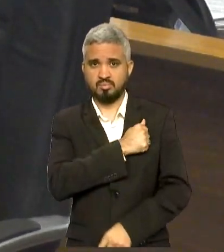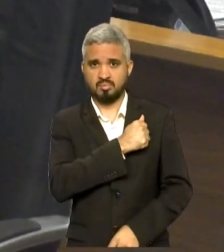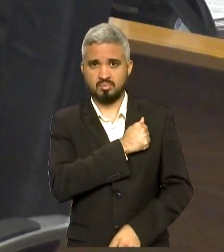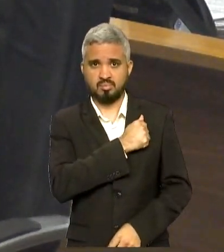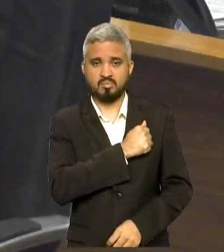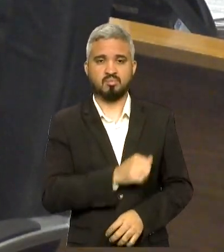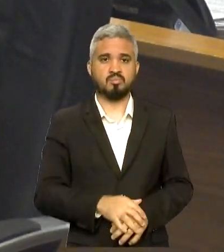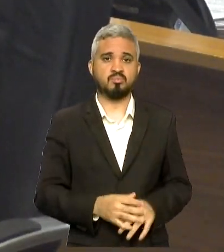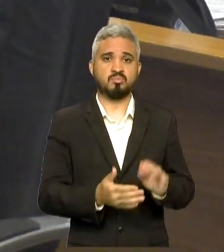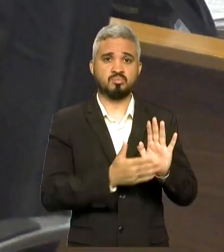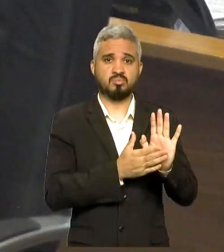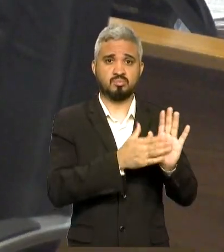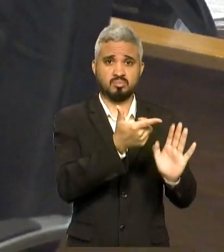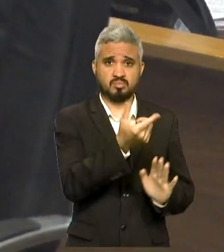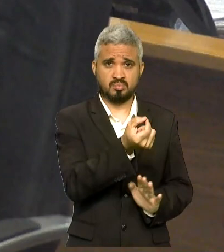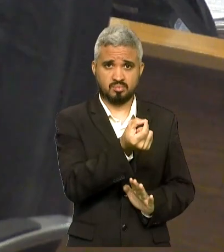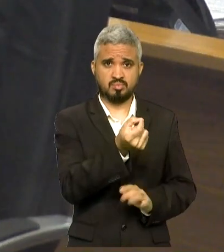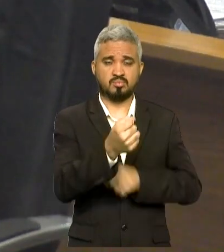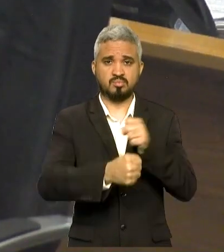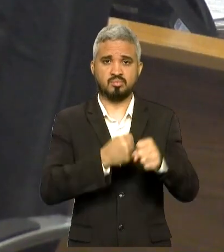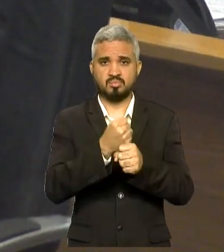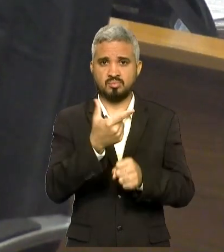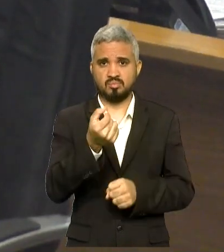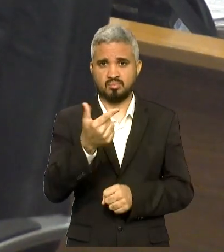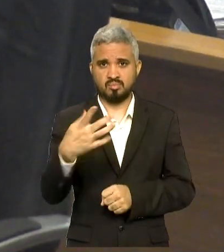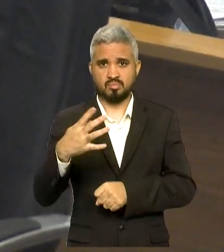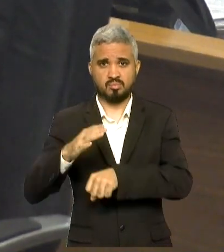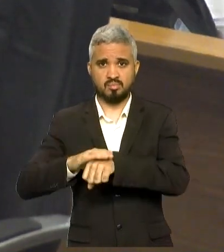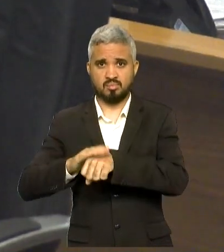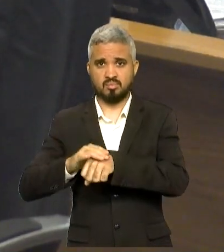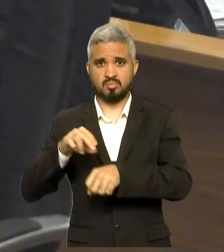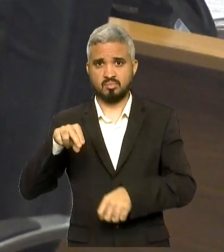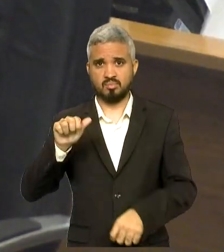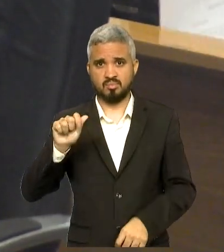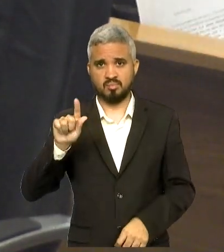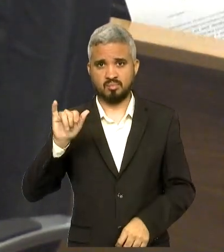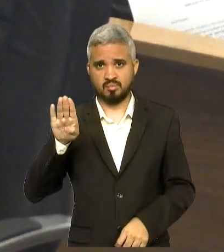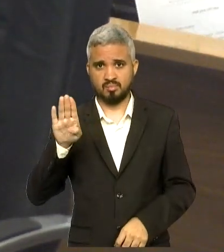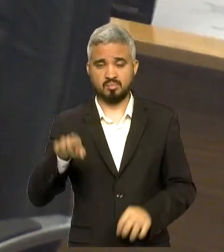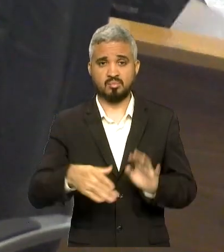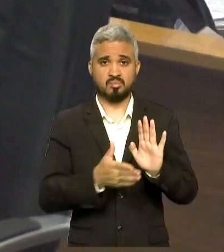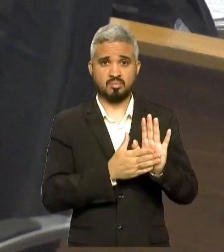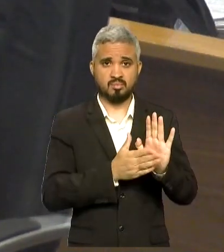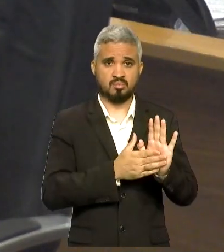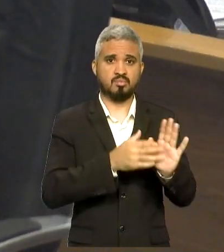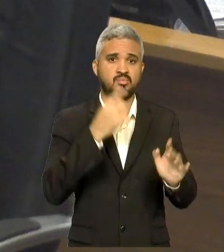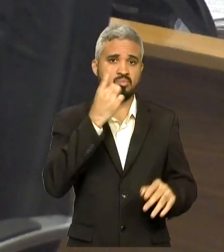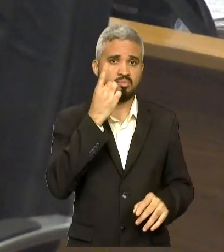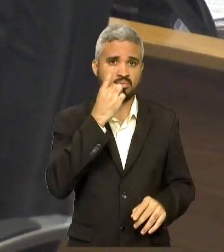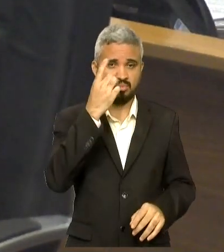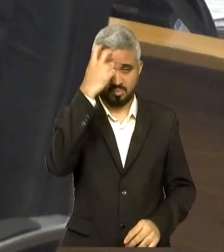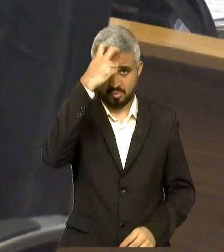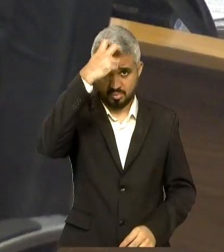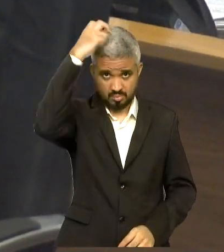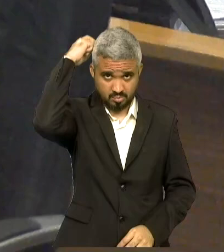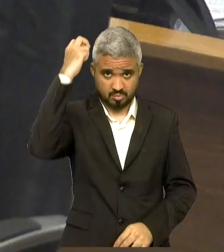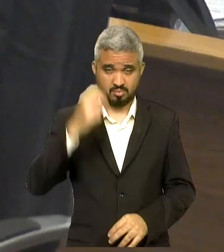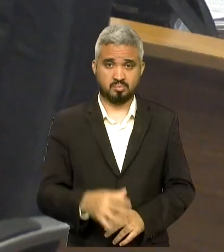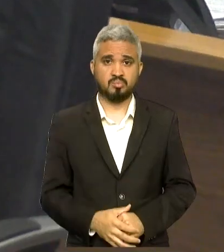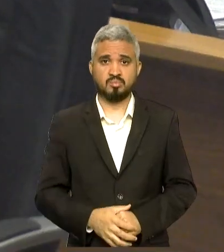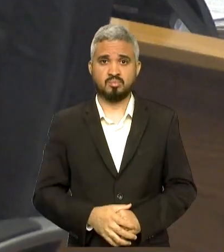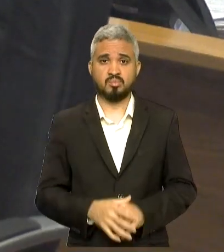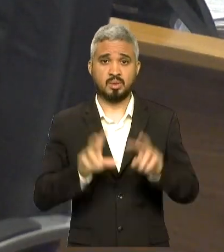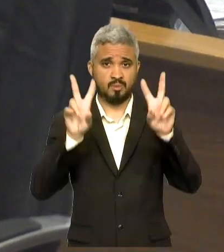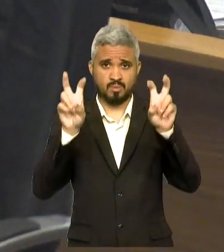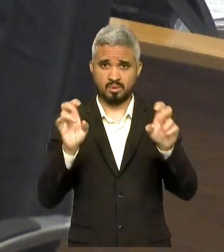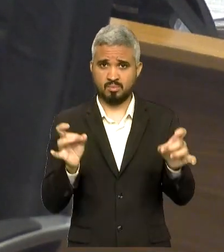20/2024, de autoria do deputado Francisco Najib, e 21/2024, de autoria do deputado Neto Evangelista. Nada mais havendo a tratar, a